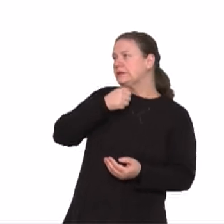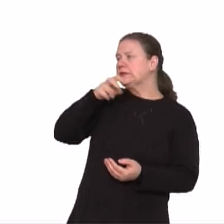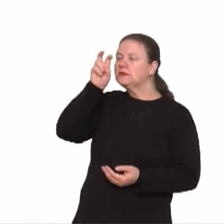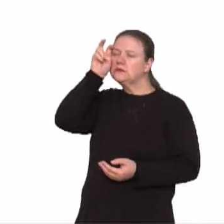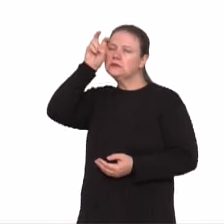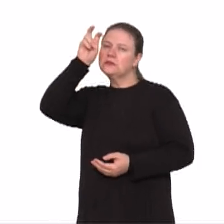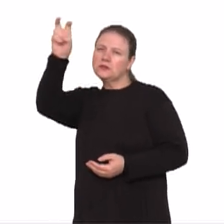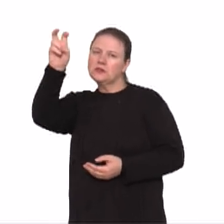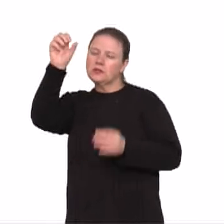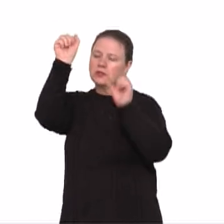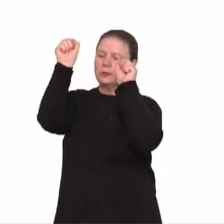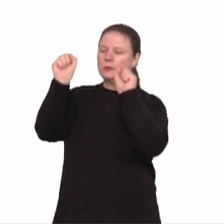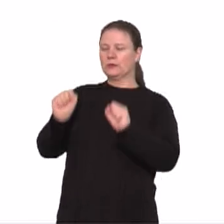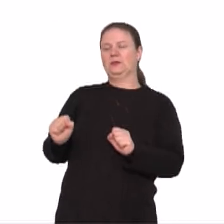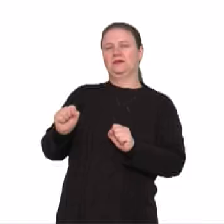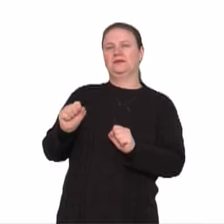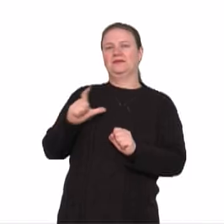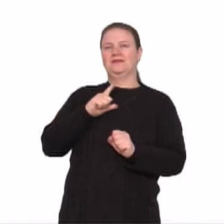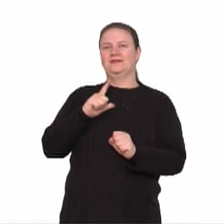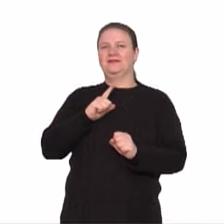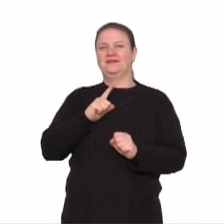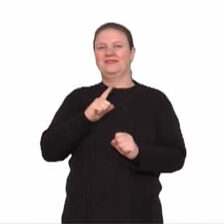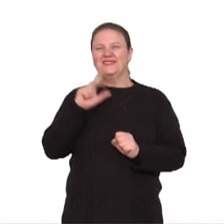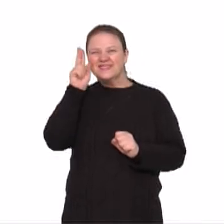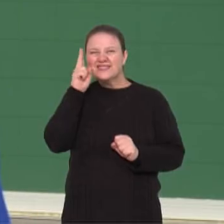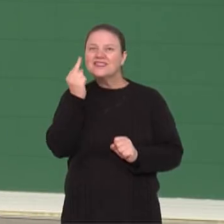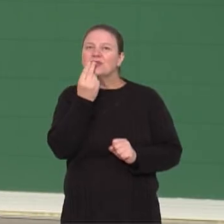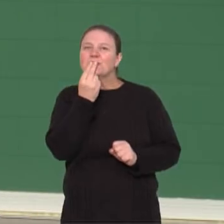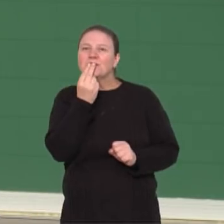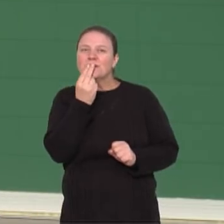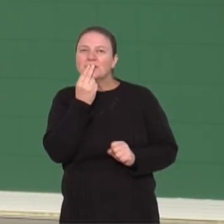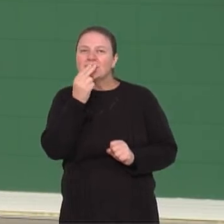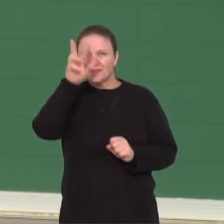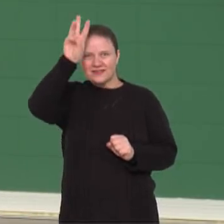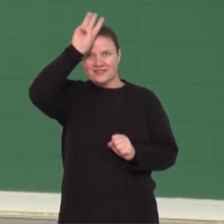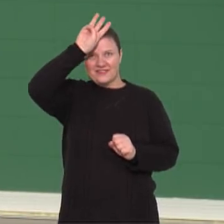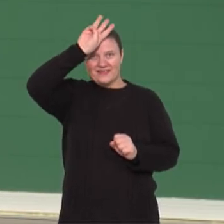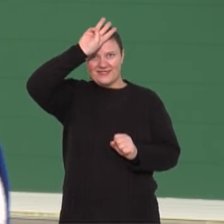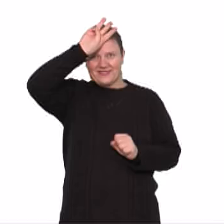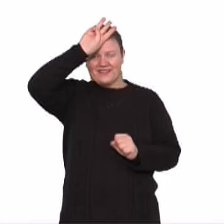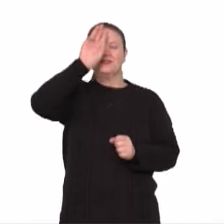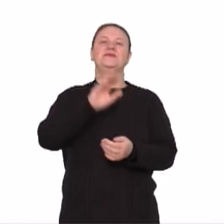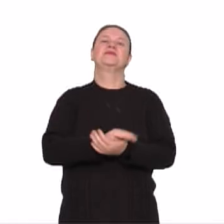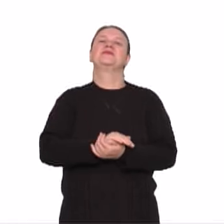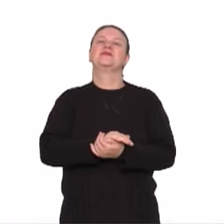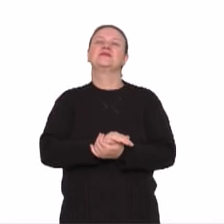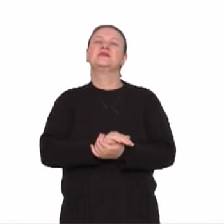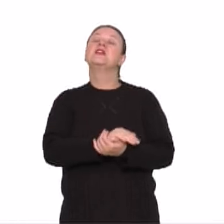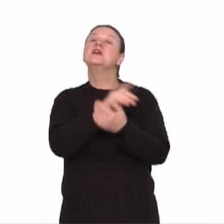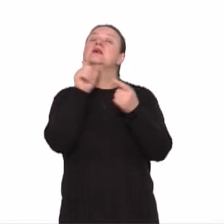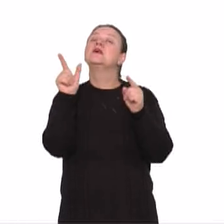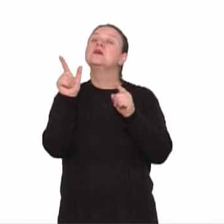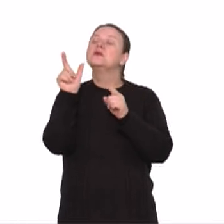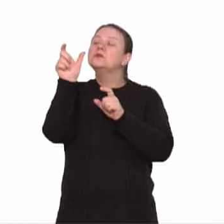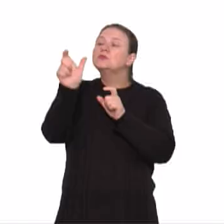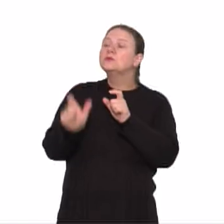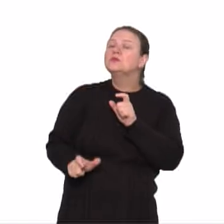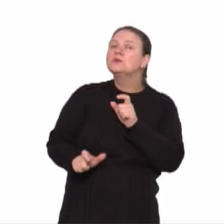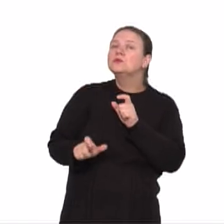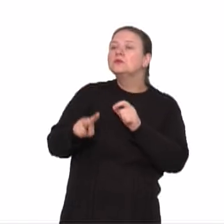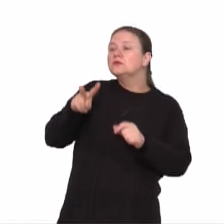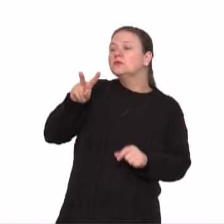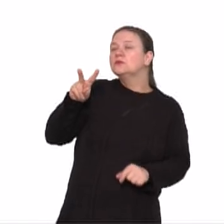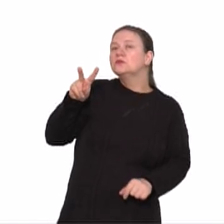e poderosa. Retomando lá a tirinha, né, do Cebolinha e da Mônica. O sujeito dessa frase é